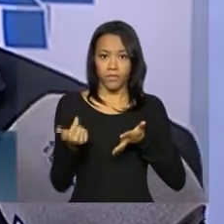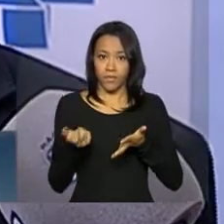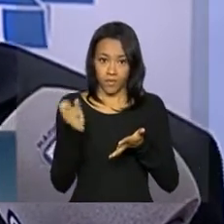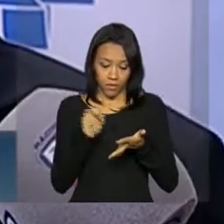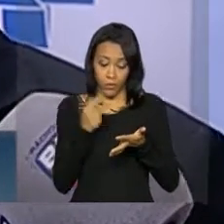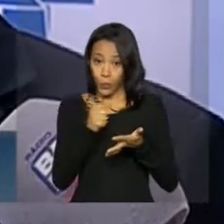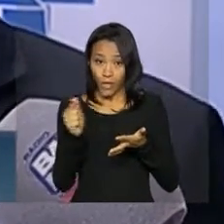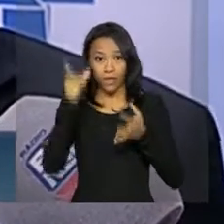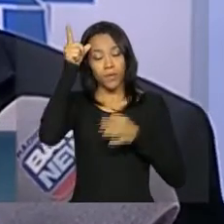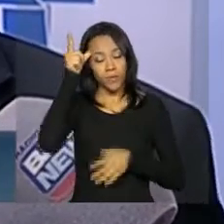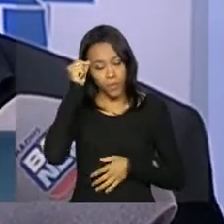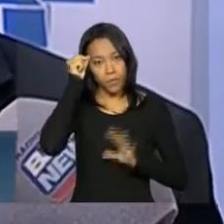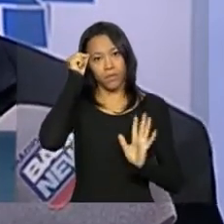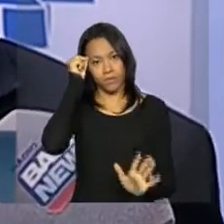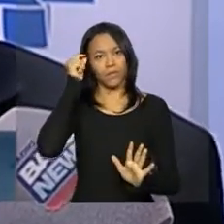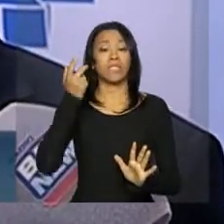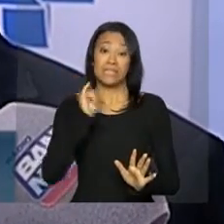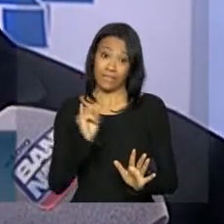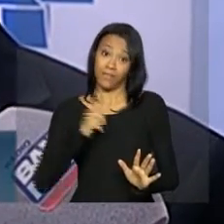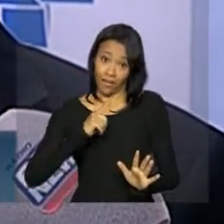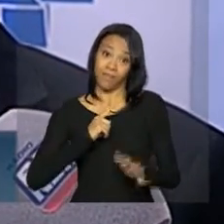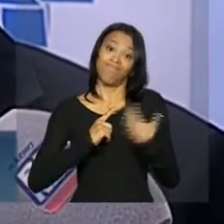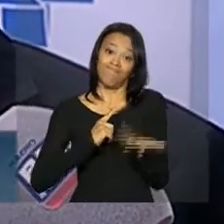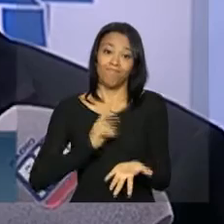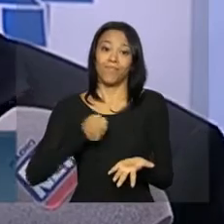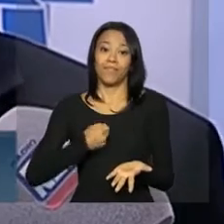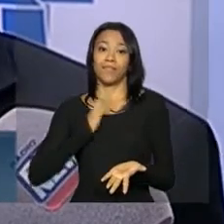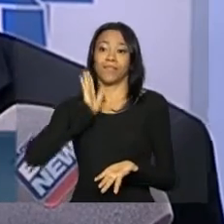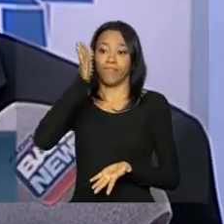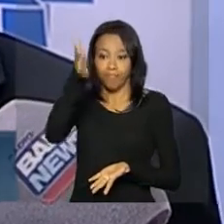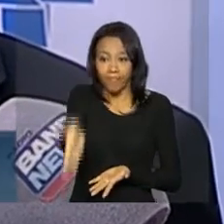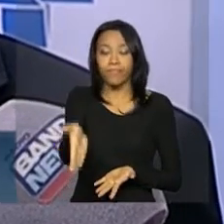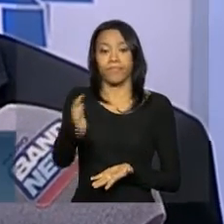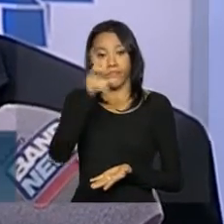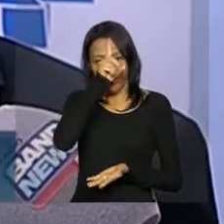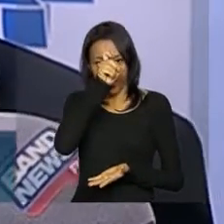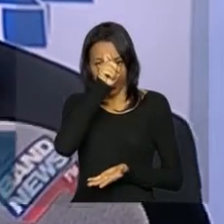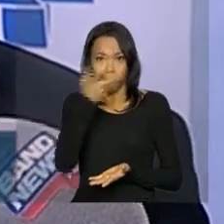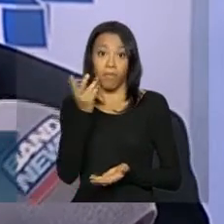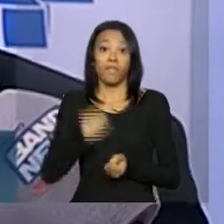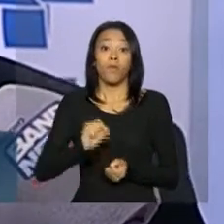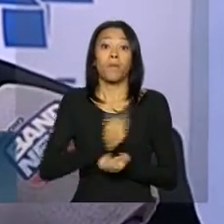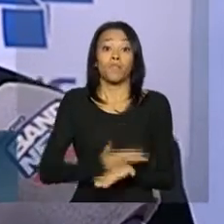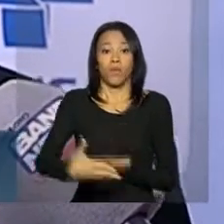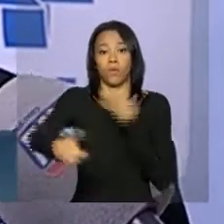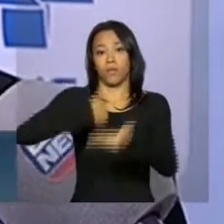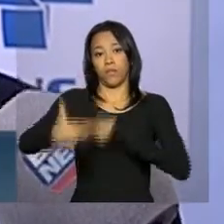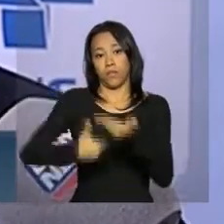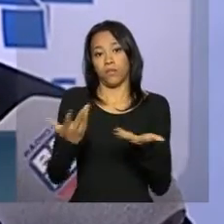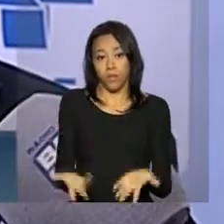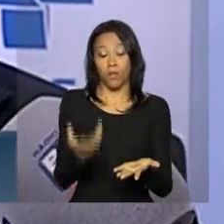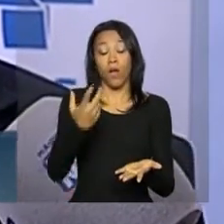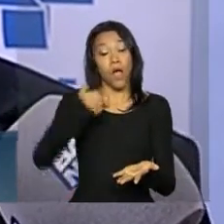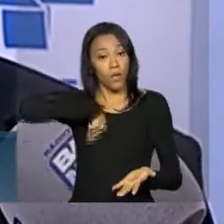tudo tranquilo. Ele faz o autoteste, se tiver, ele vai precisar de confirmação e fazer o tratamento. Então a nossa